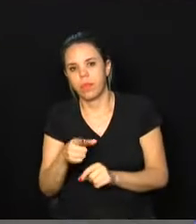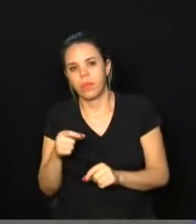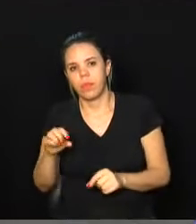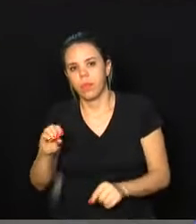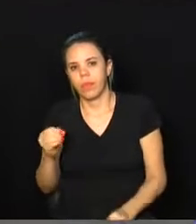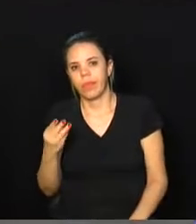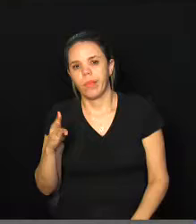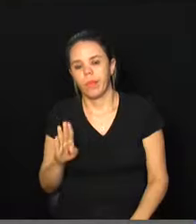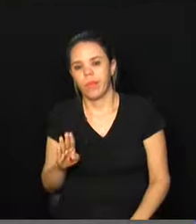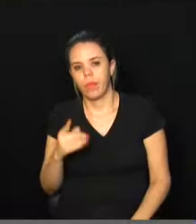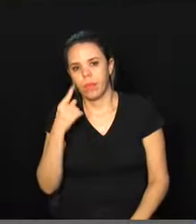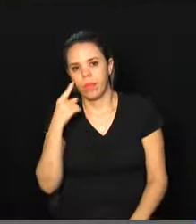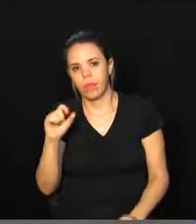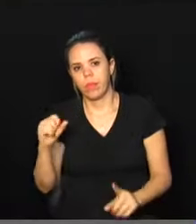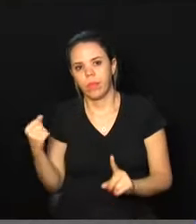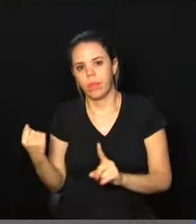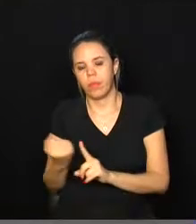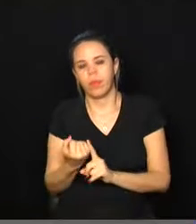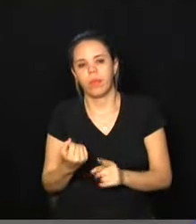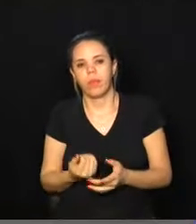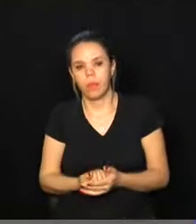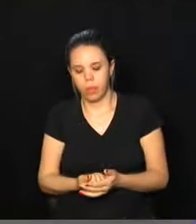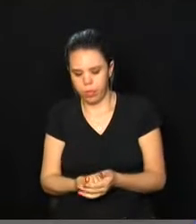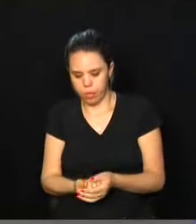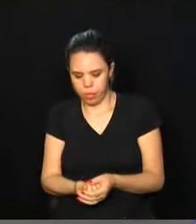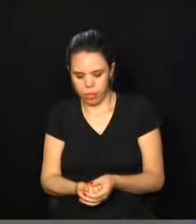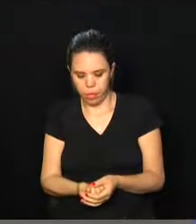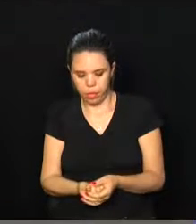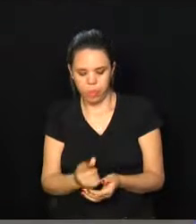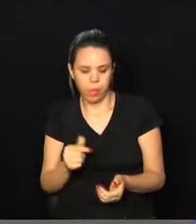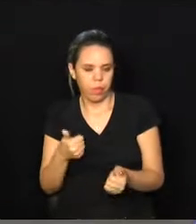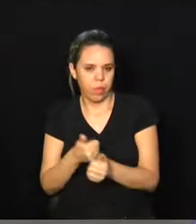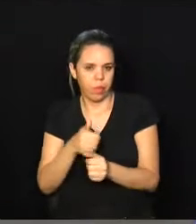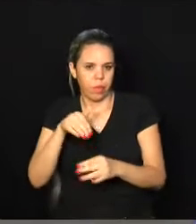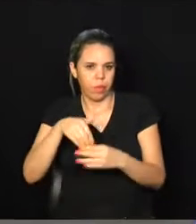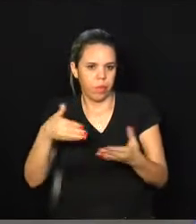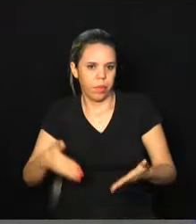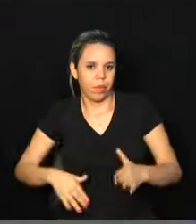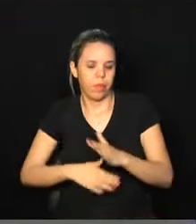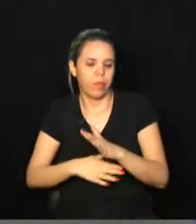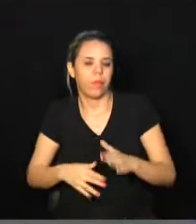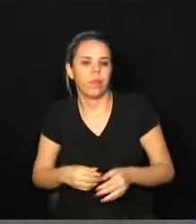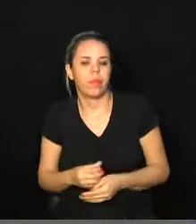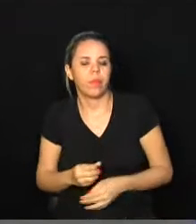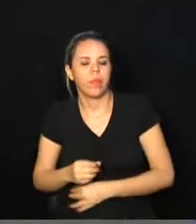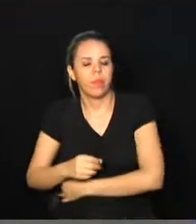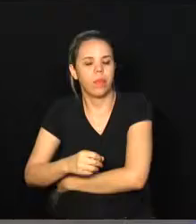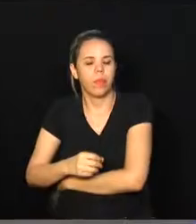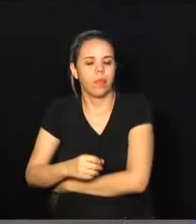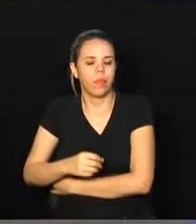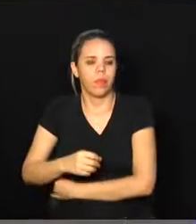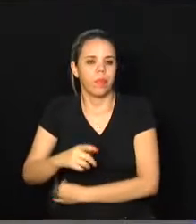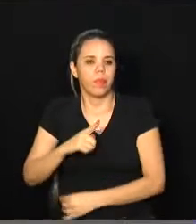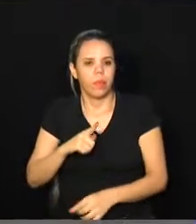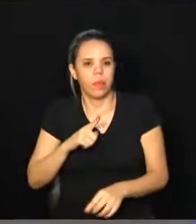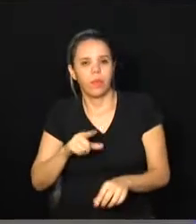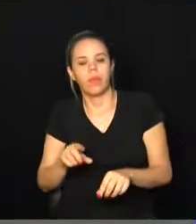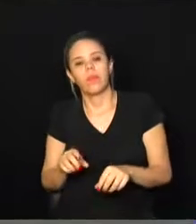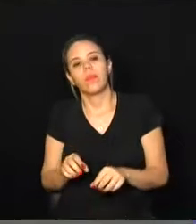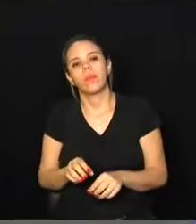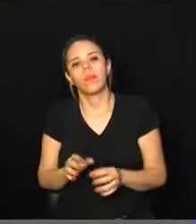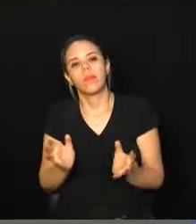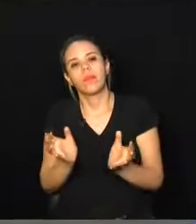ex-Coab, que é de interesse social, que em breve estaremos votando aqui na Câmara Municipal. Temos a formação